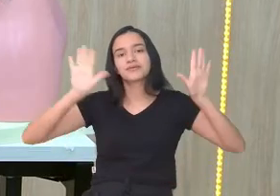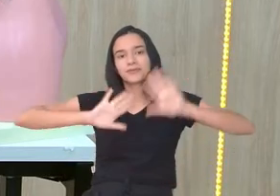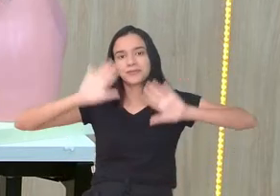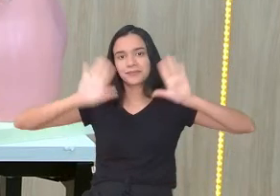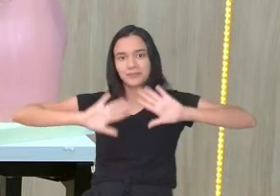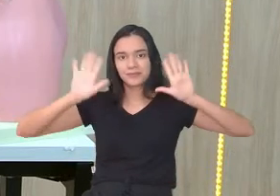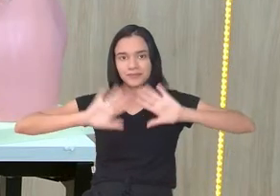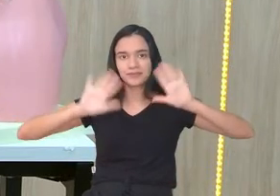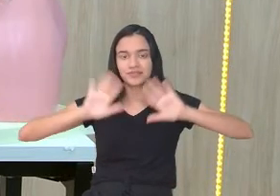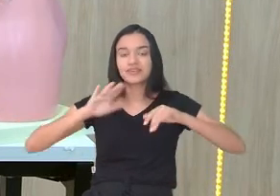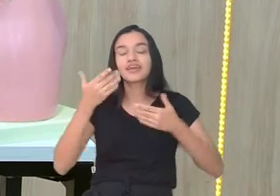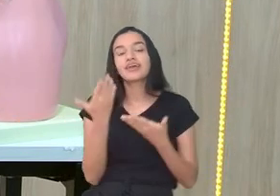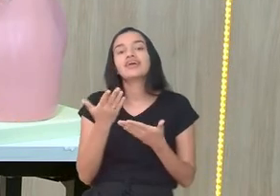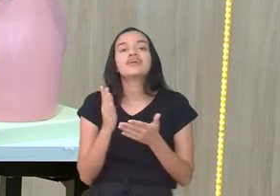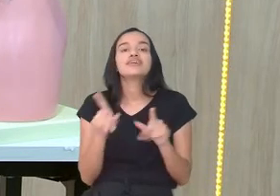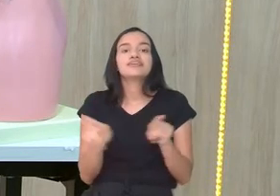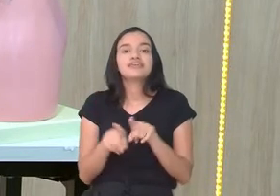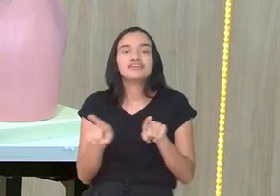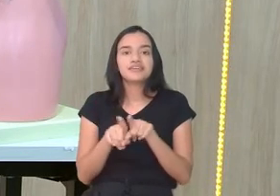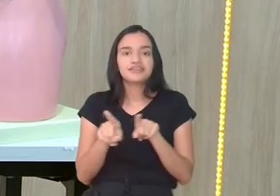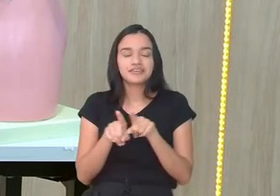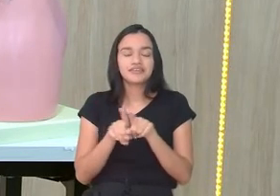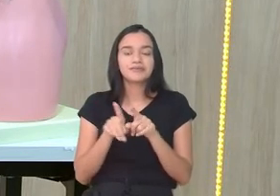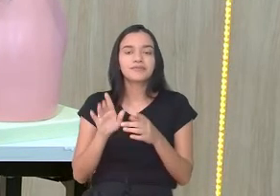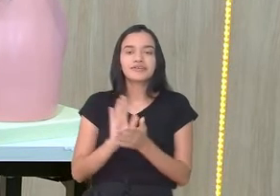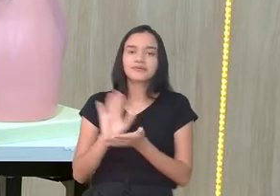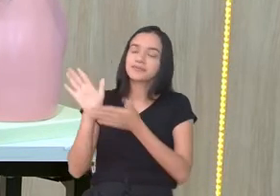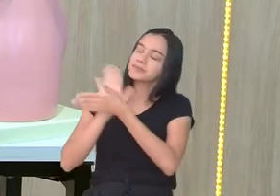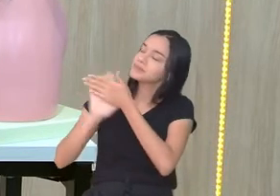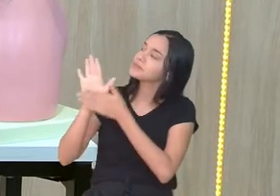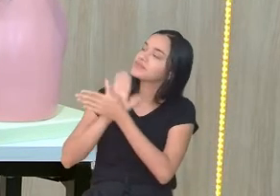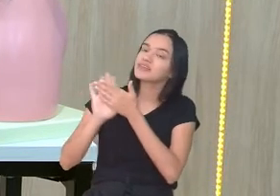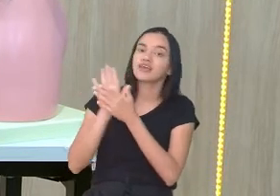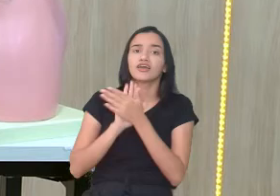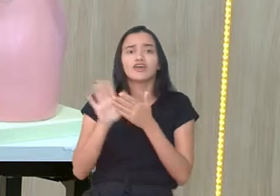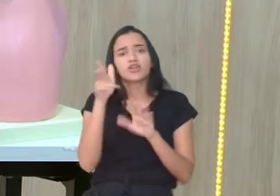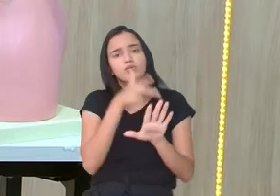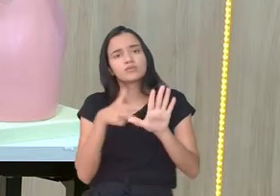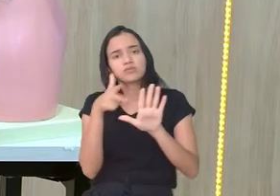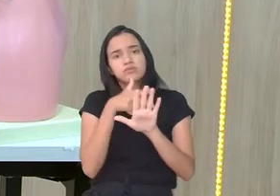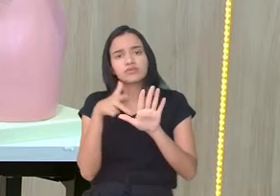despedindo e já agradecendo a nossa querida Midian e toda a equipe e a